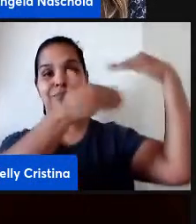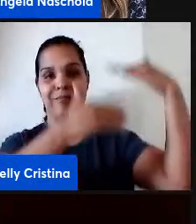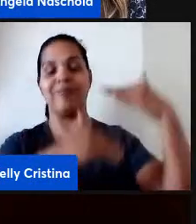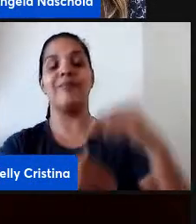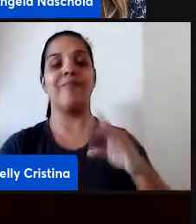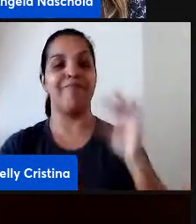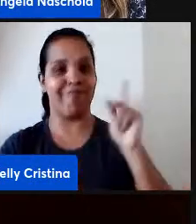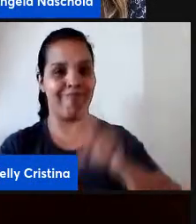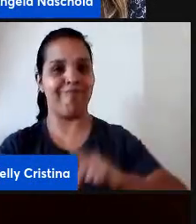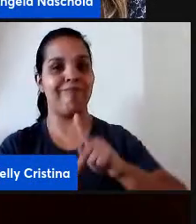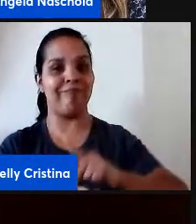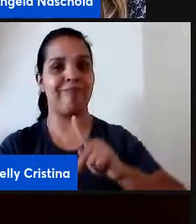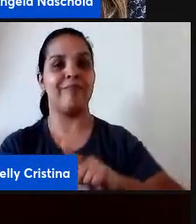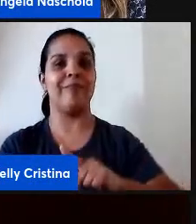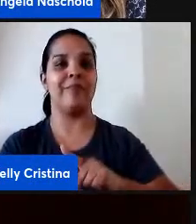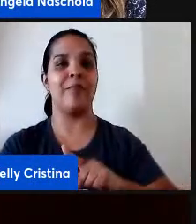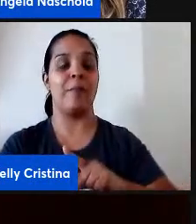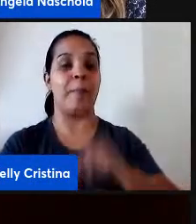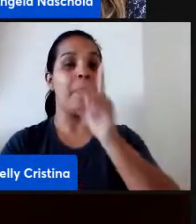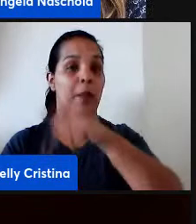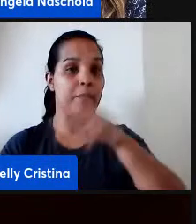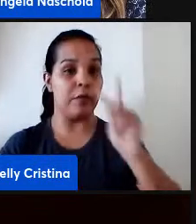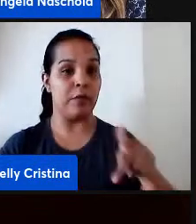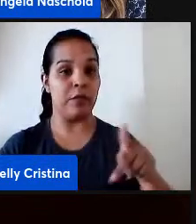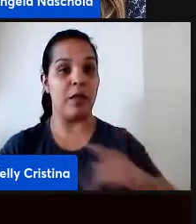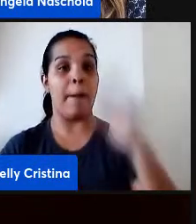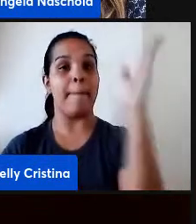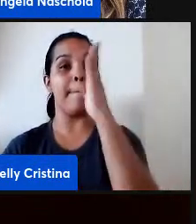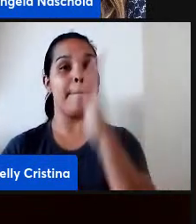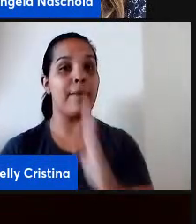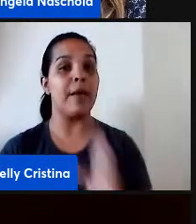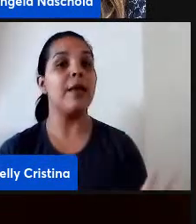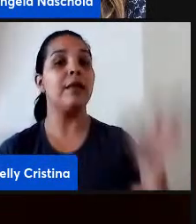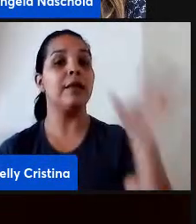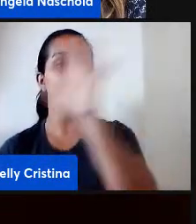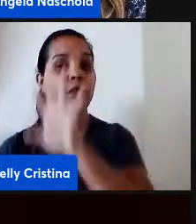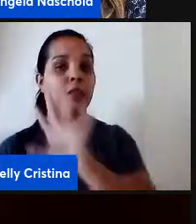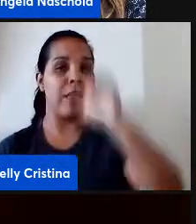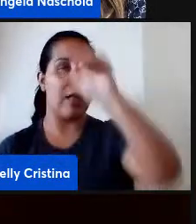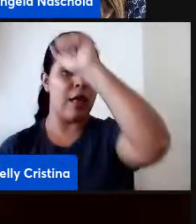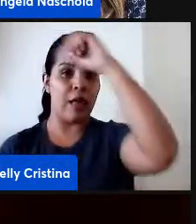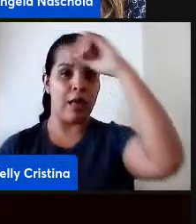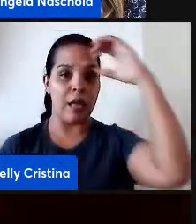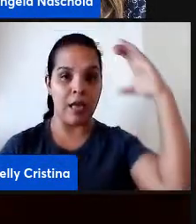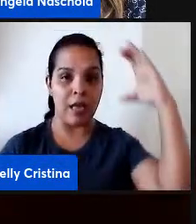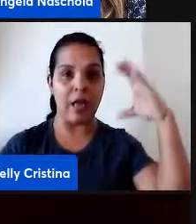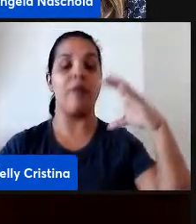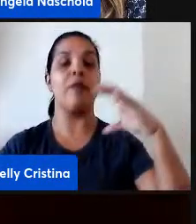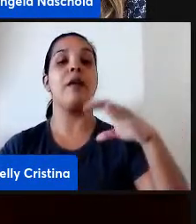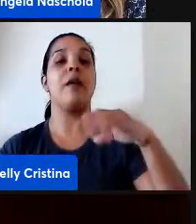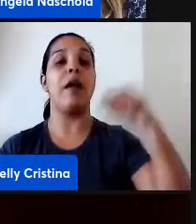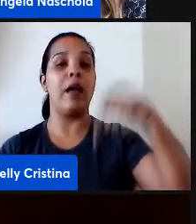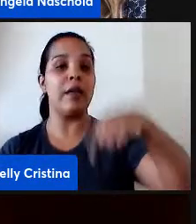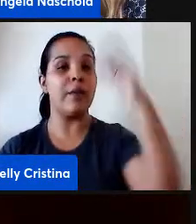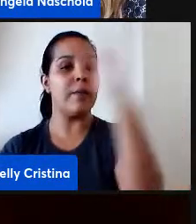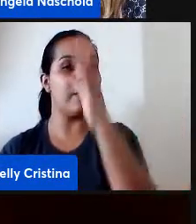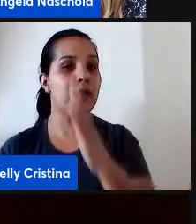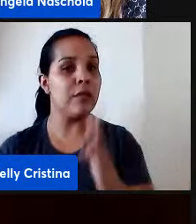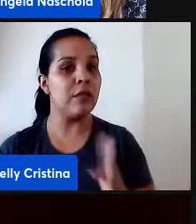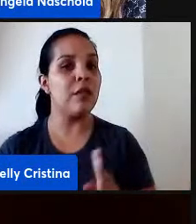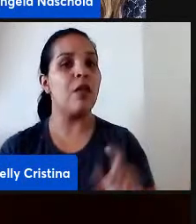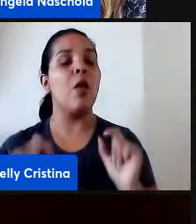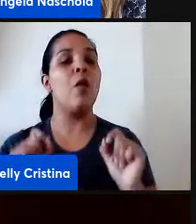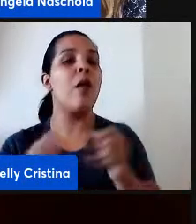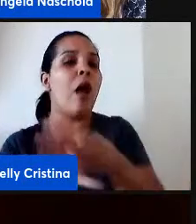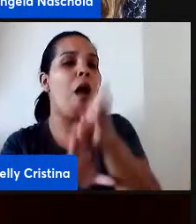Então, acho que para os professores brasileiros, alfabetizadores brasileiros, eu